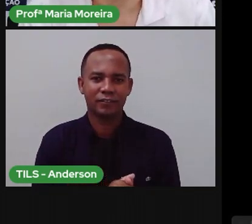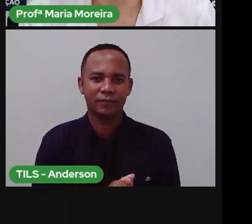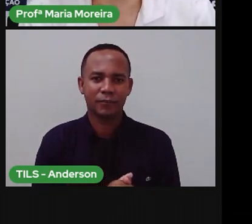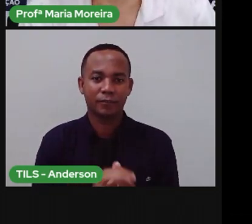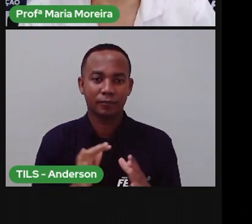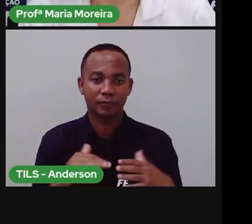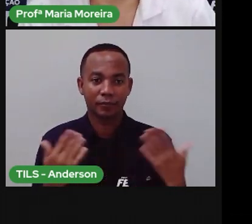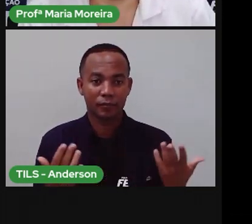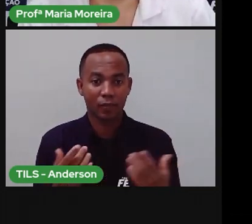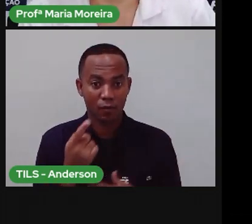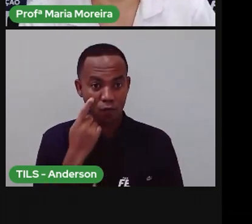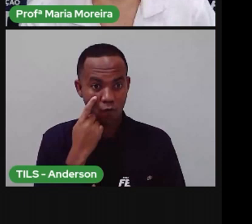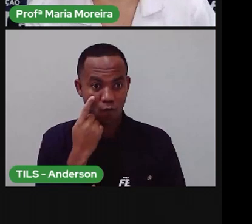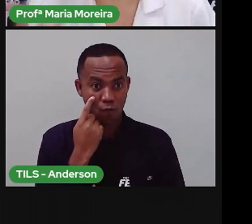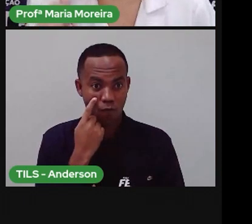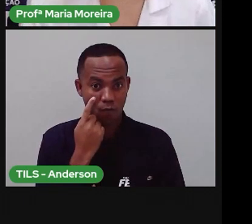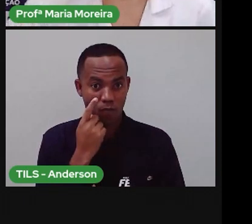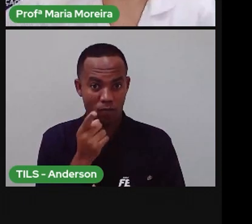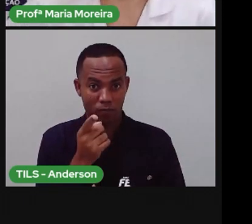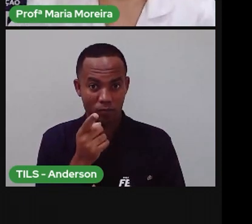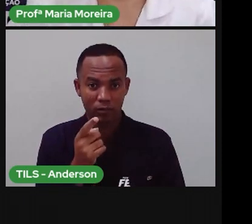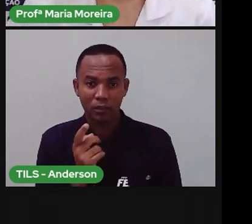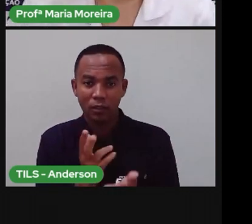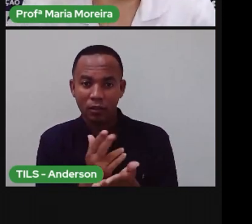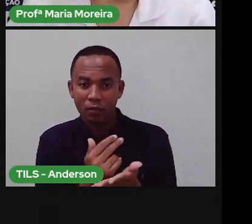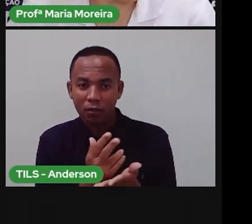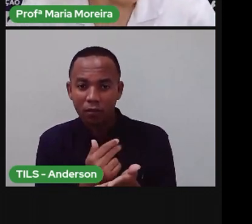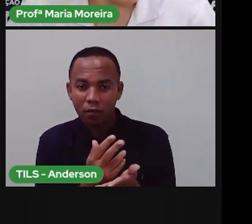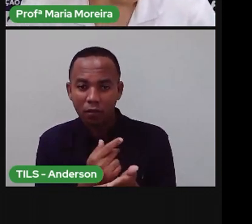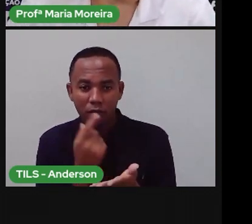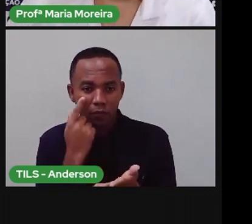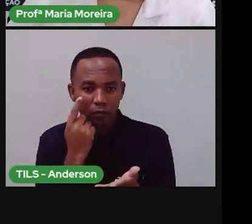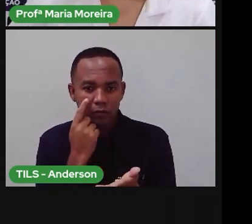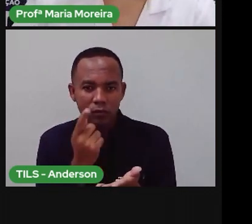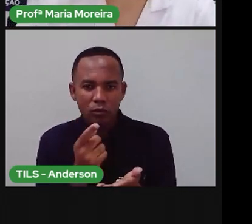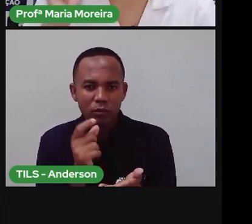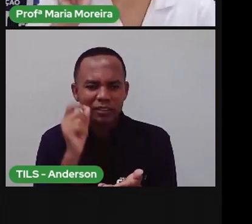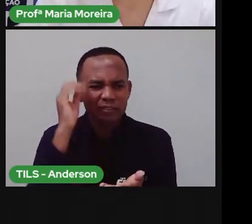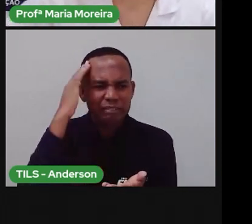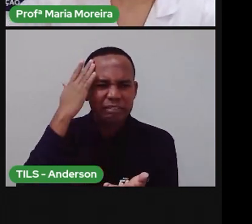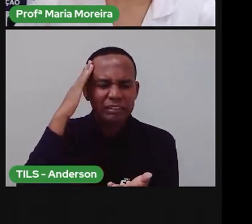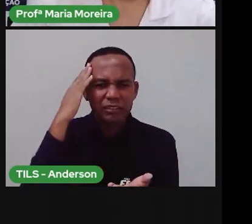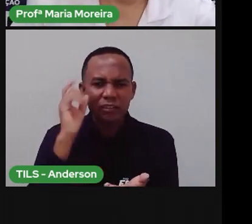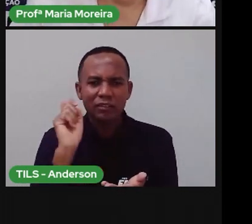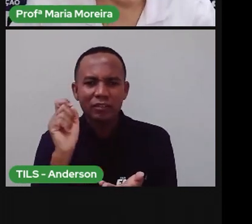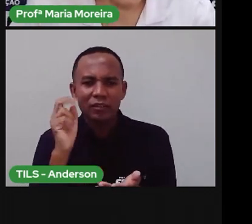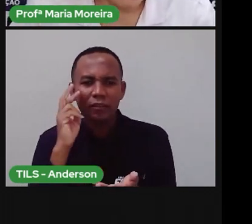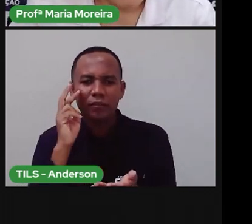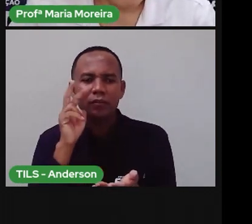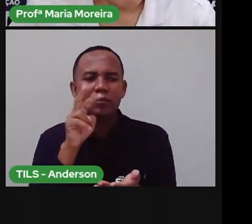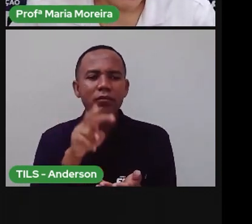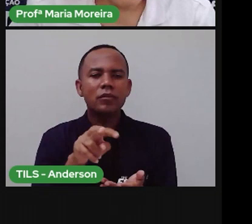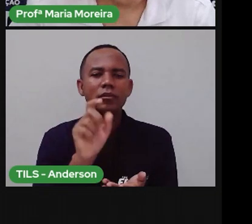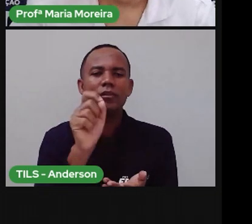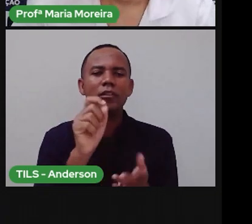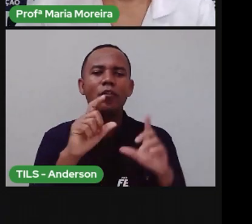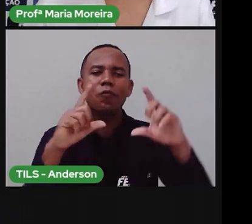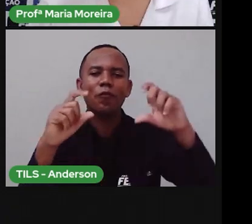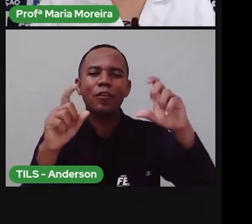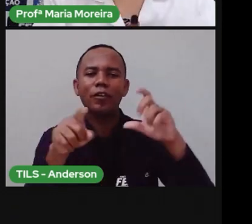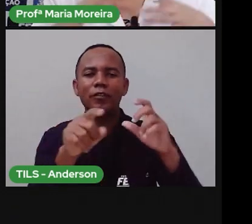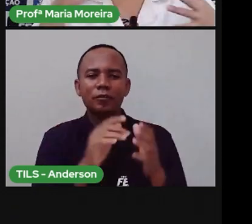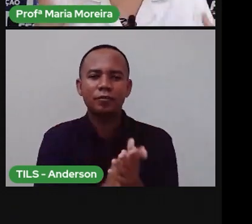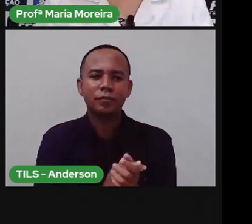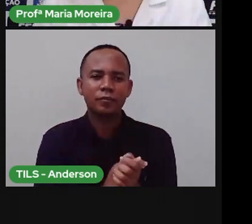Bom, você vai ler e interpretar a imagem fazendo um registro escrito do que você entendeu aí no seu caderno, tá? A